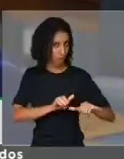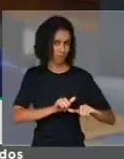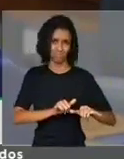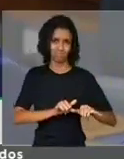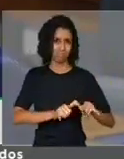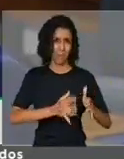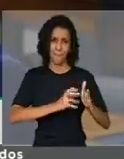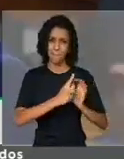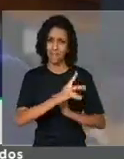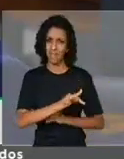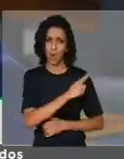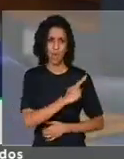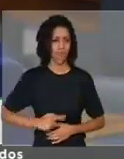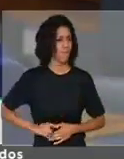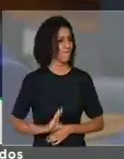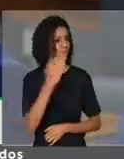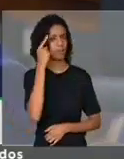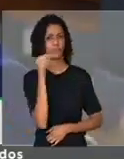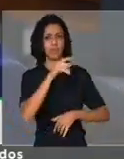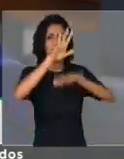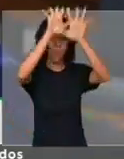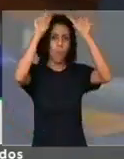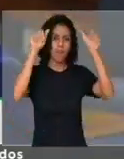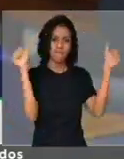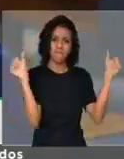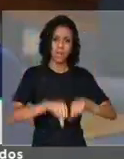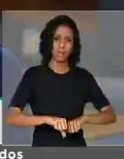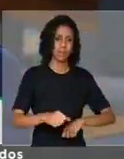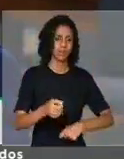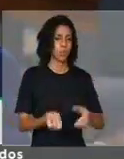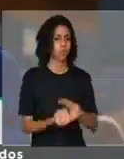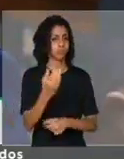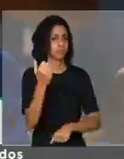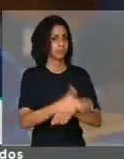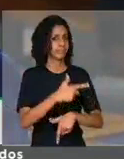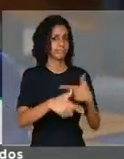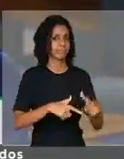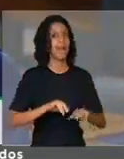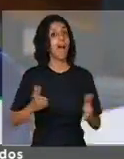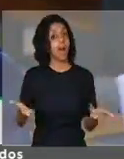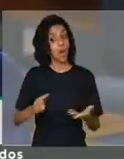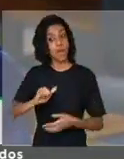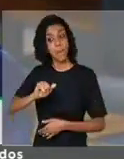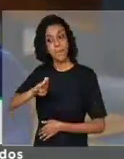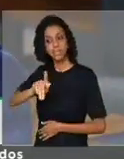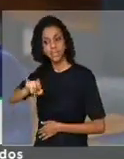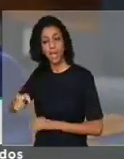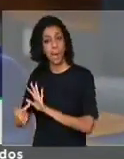que fracassou na economia, que fracassou na geração de emprego no meu estado. E aqui o IBGE vem para desmentir